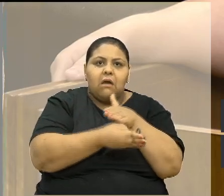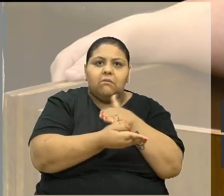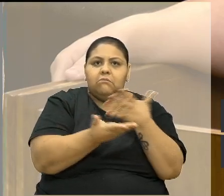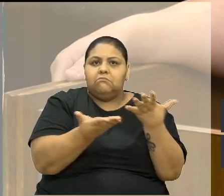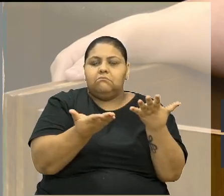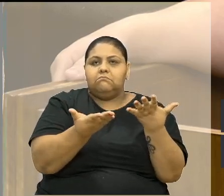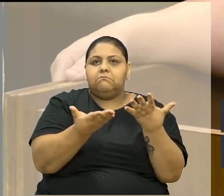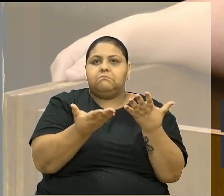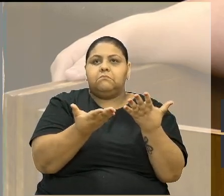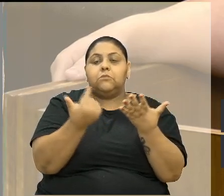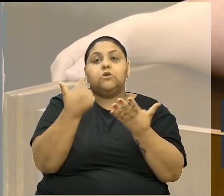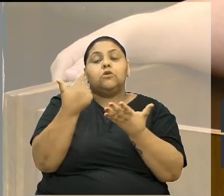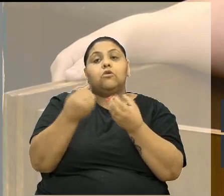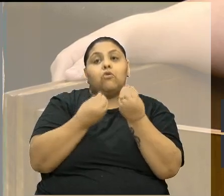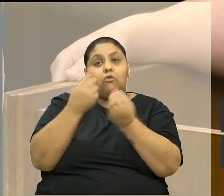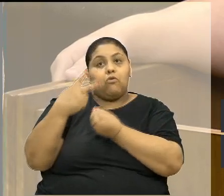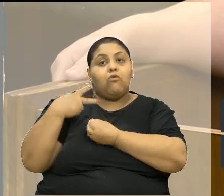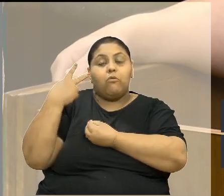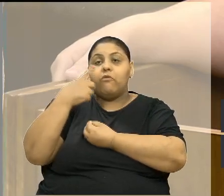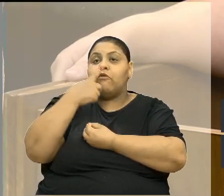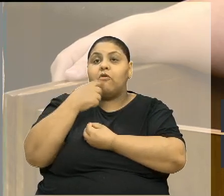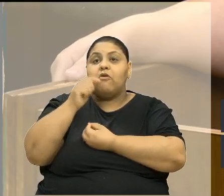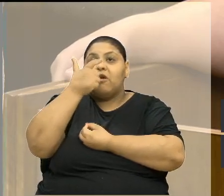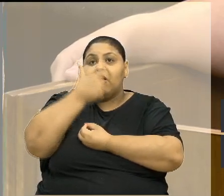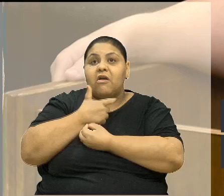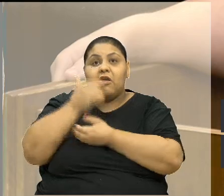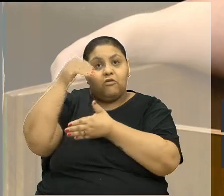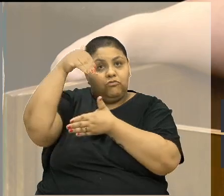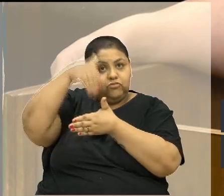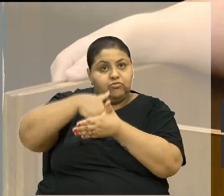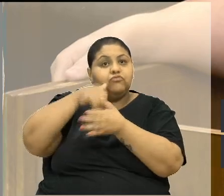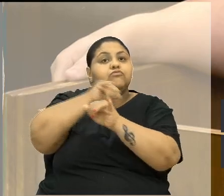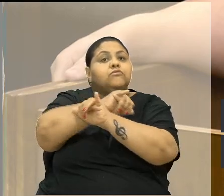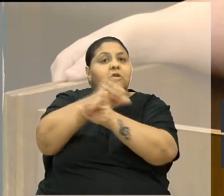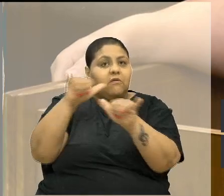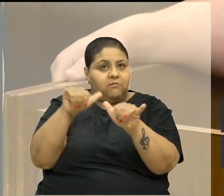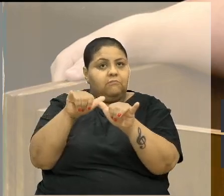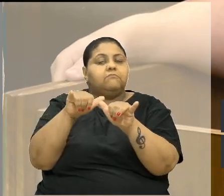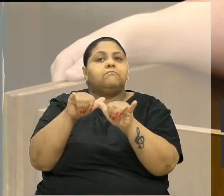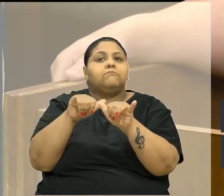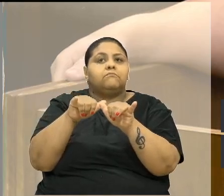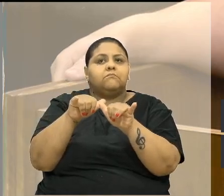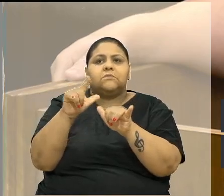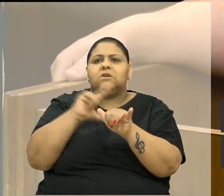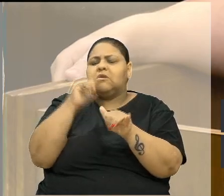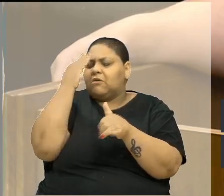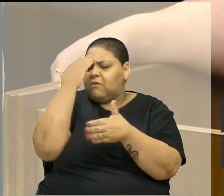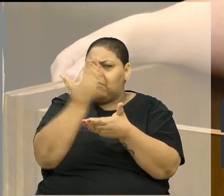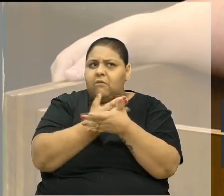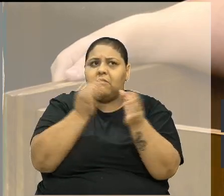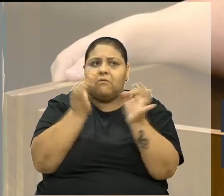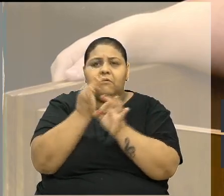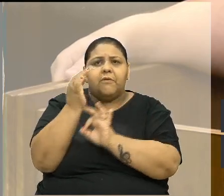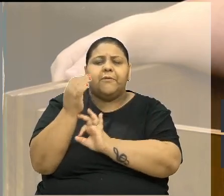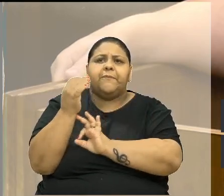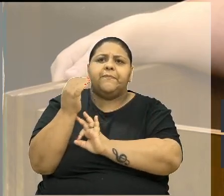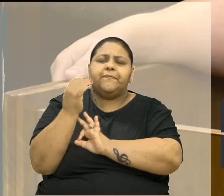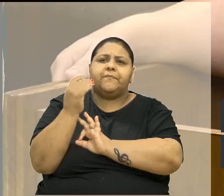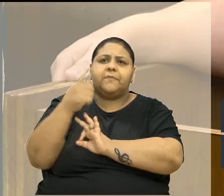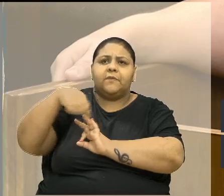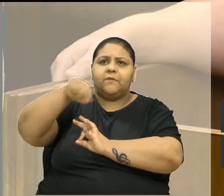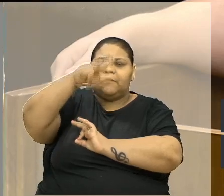enfim. Bom, mas como a vereadora Rose falou, acho que as urnas deram, sim, uma resposta. Tenho certeza absoluta que o